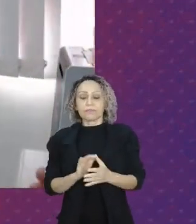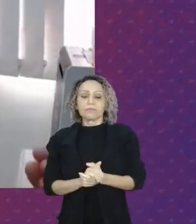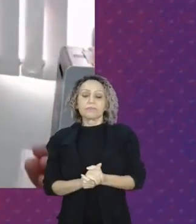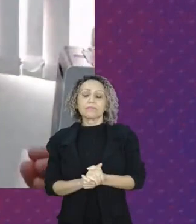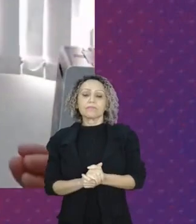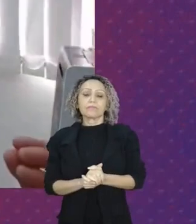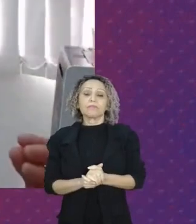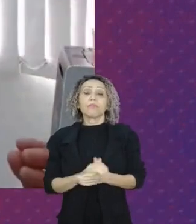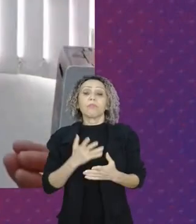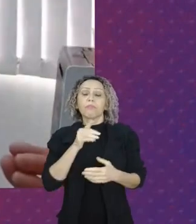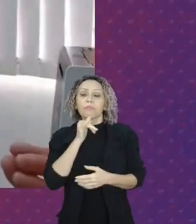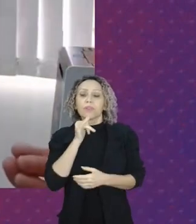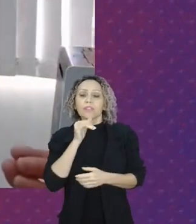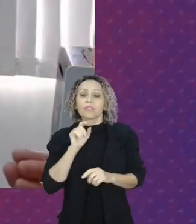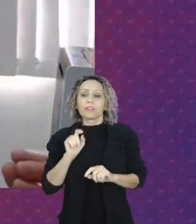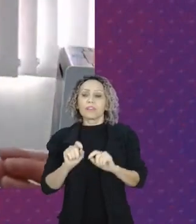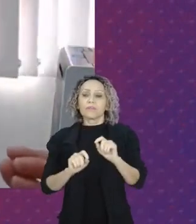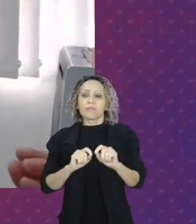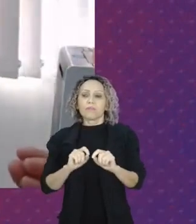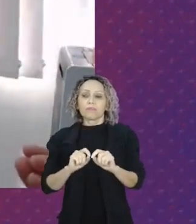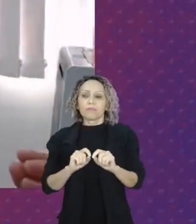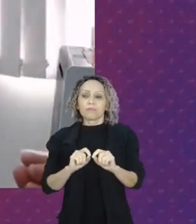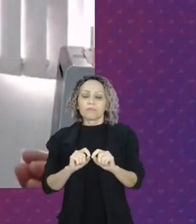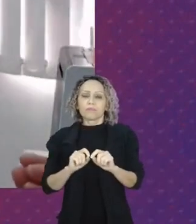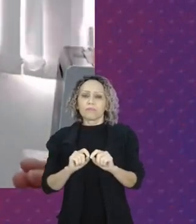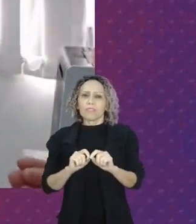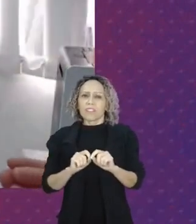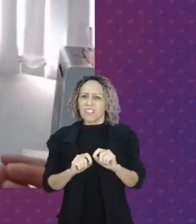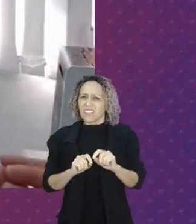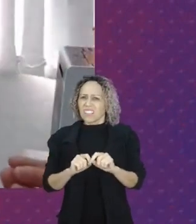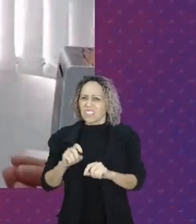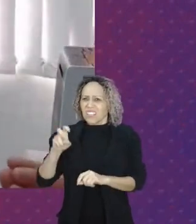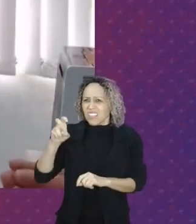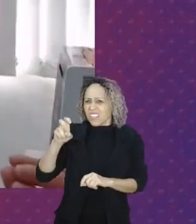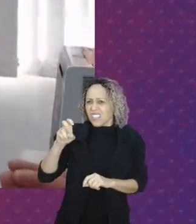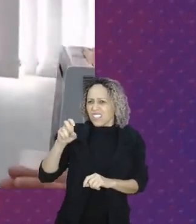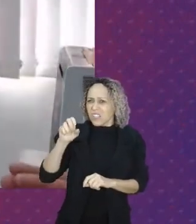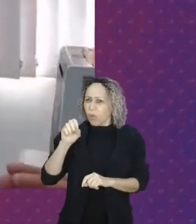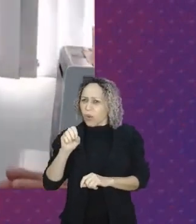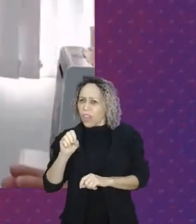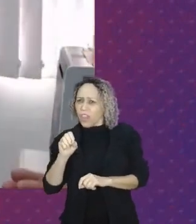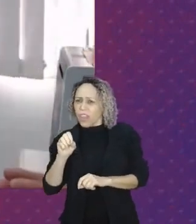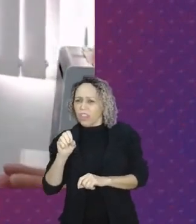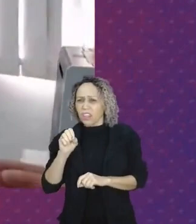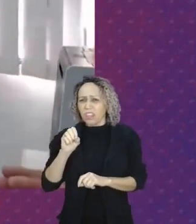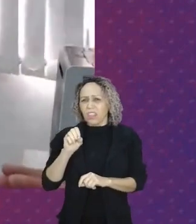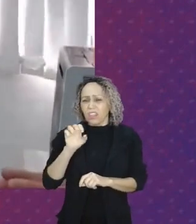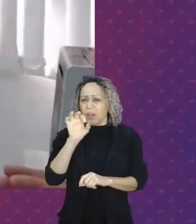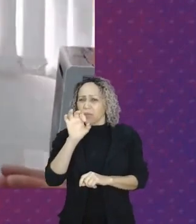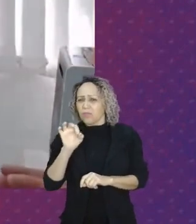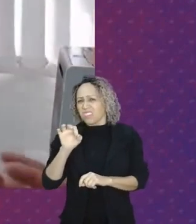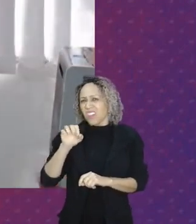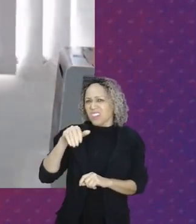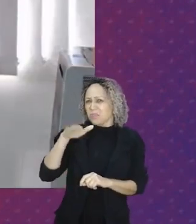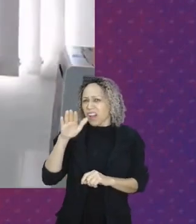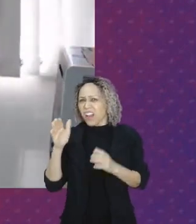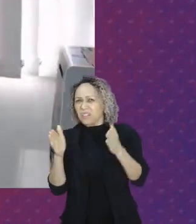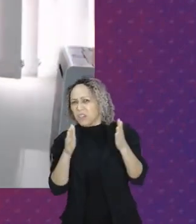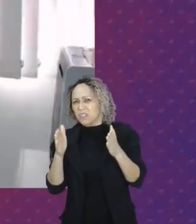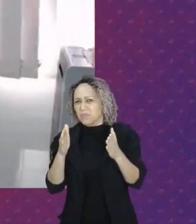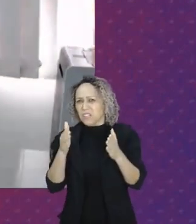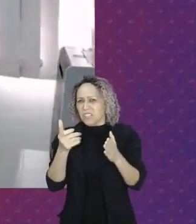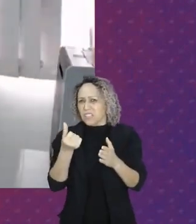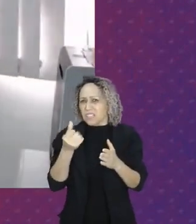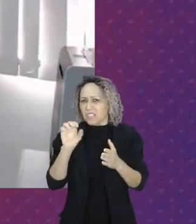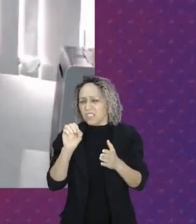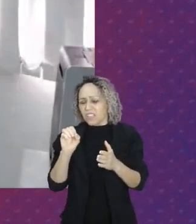que, por exemplo, mais de 50%, né, 60 e pouco por cento